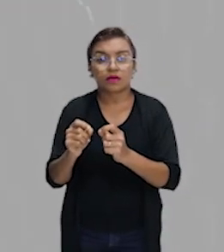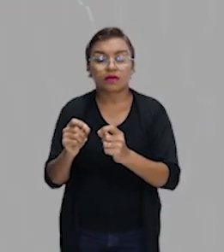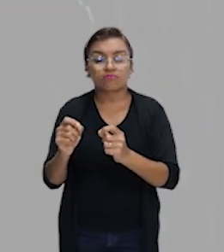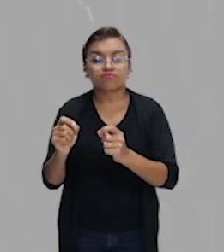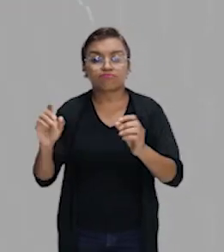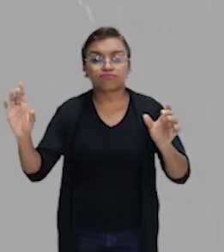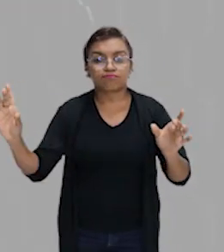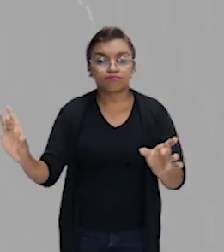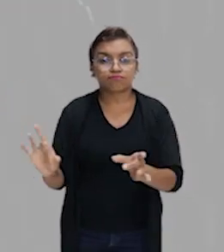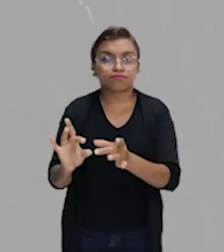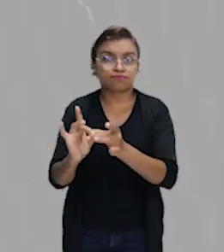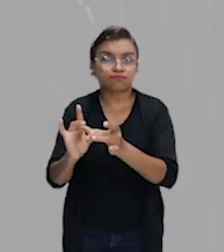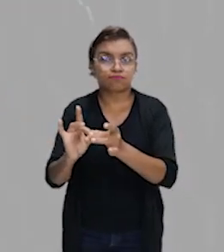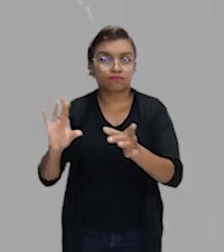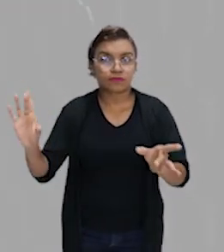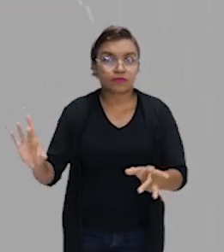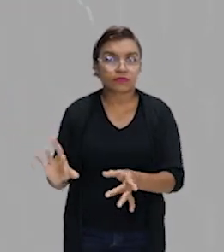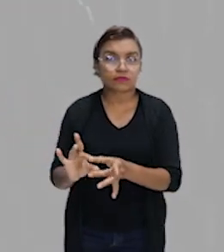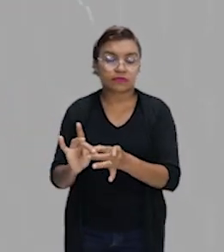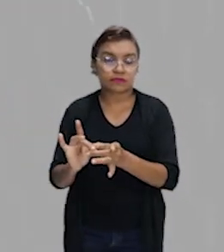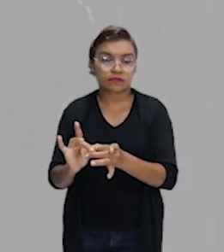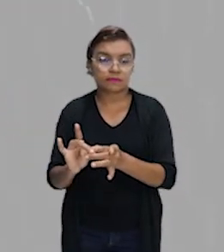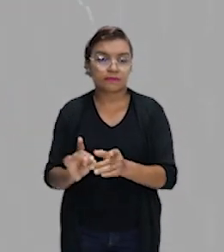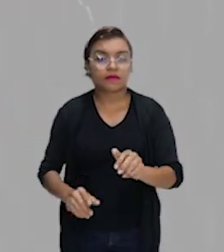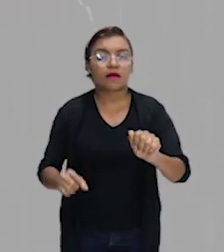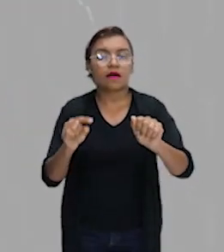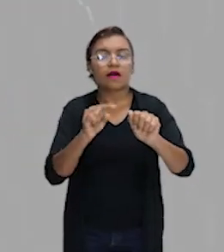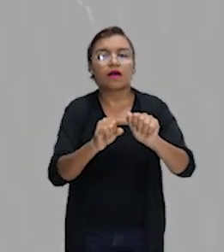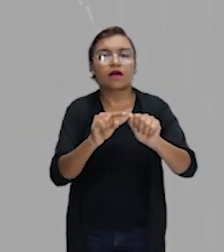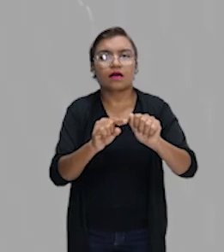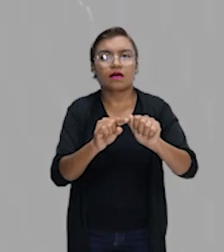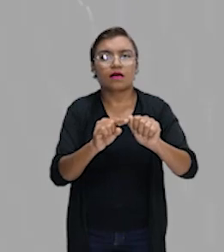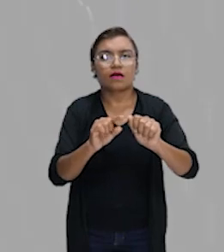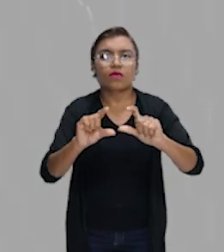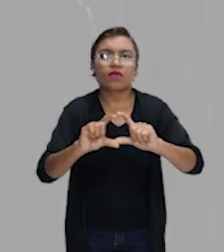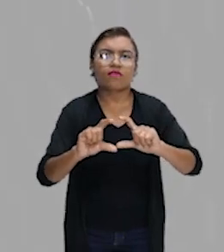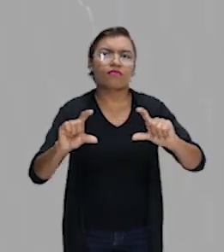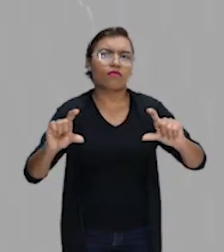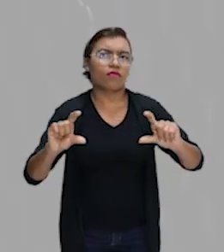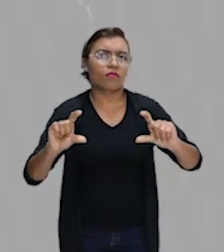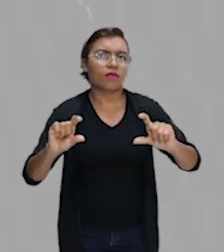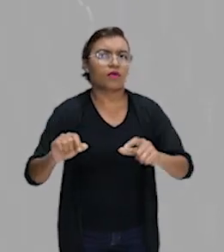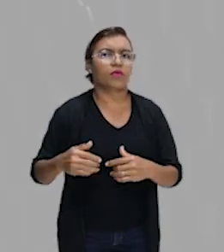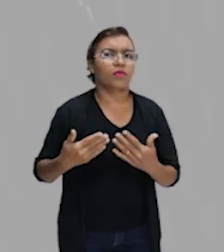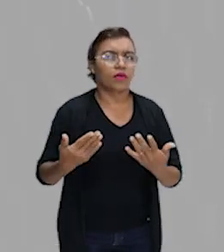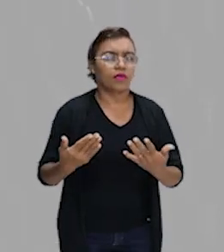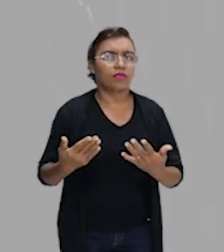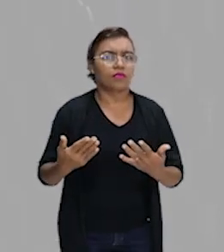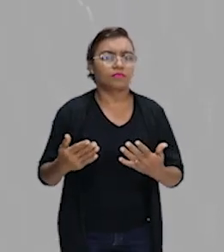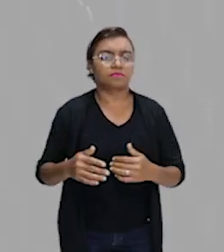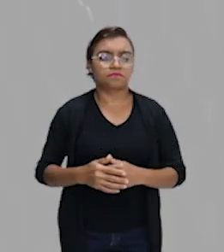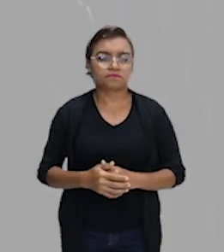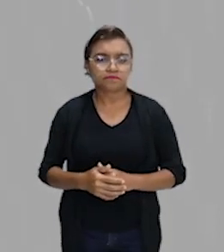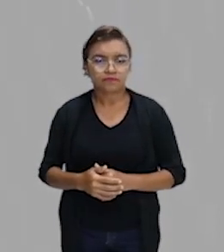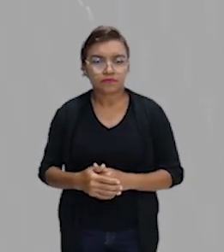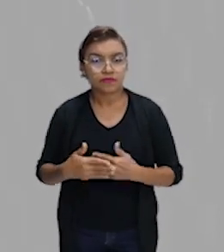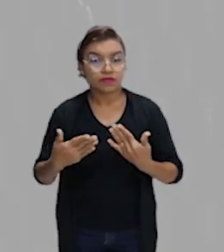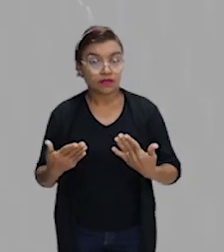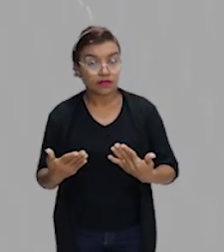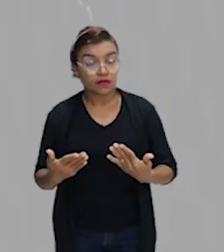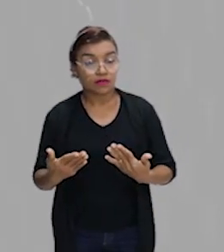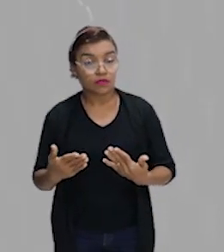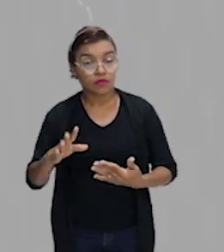seja, o item A qual é a fórmula do soro fisiológico? E assim por diante. Então,